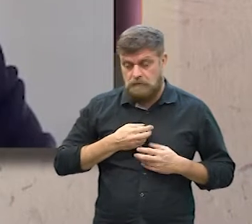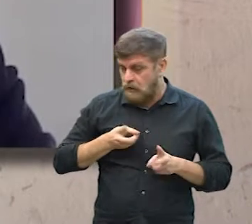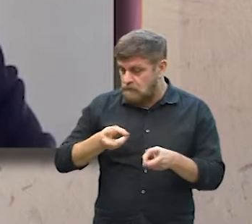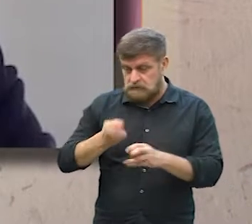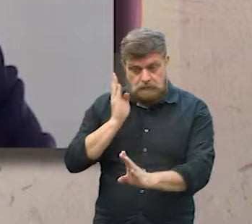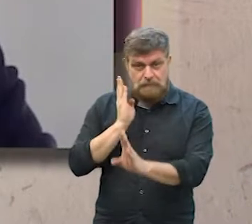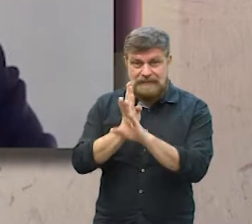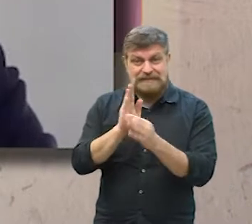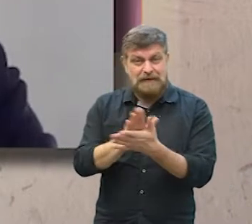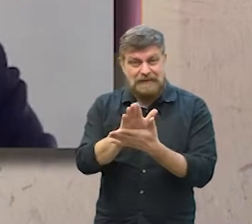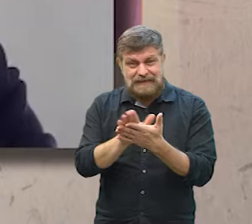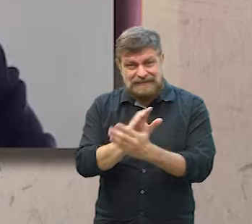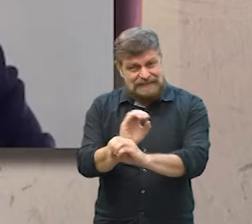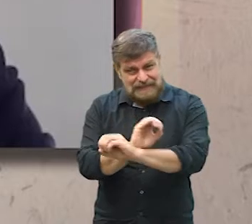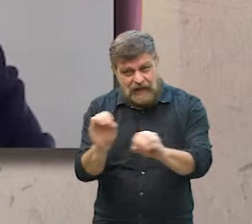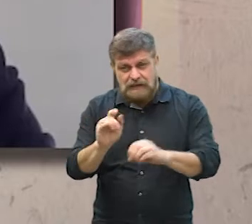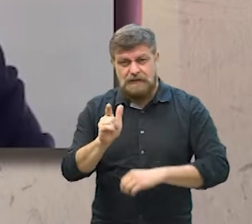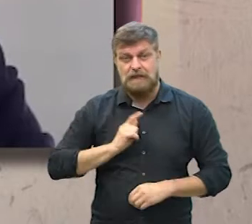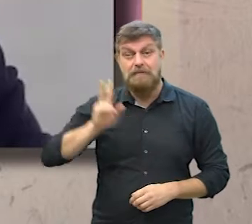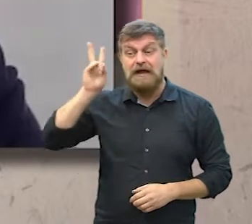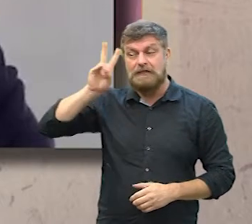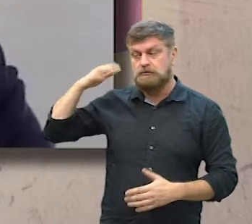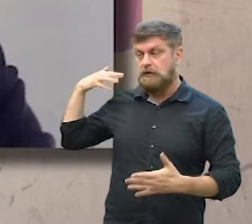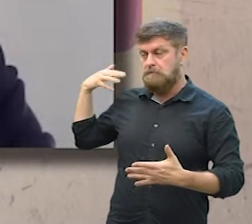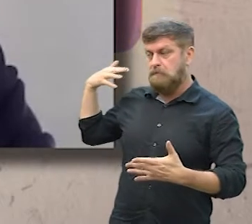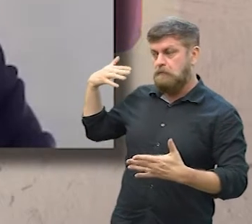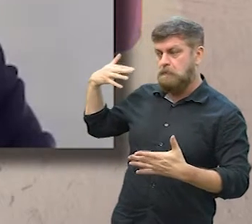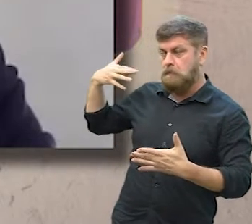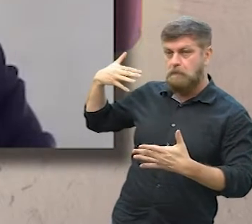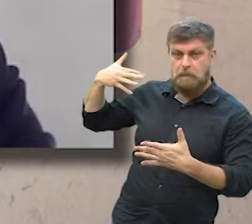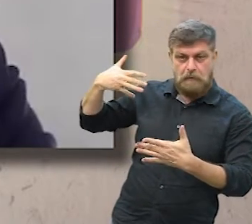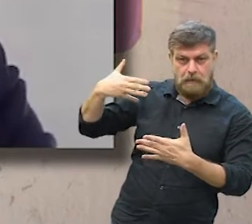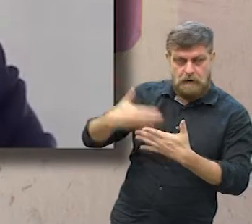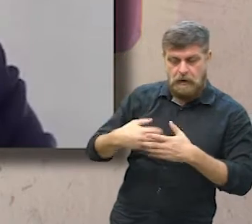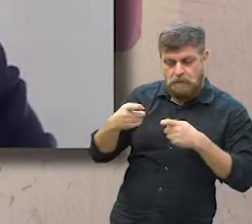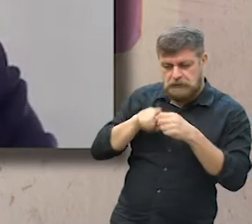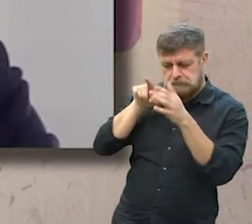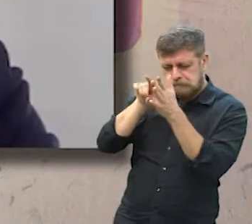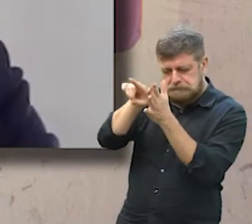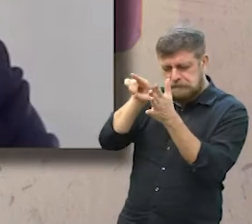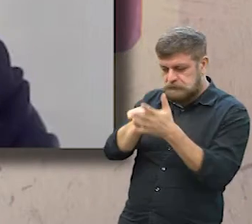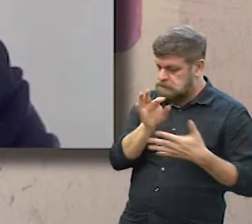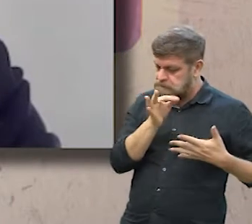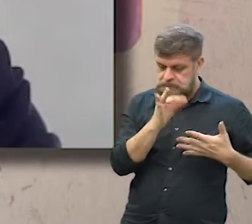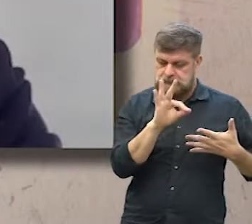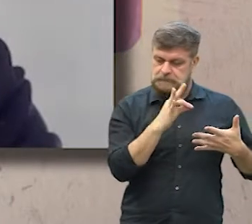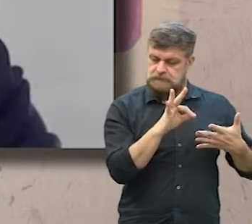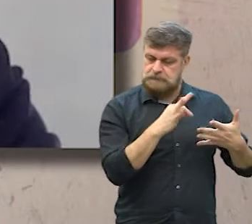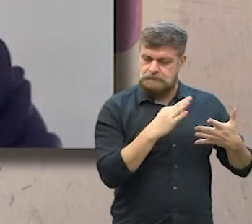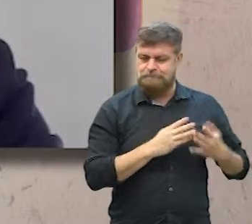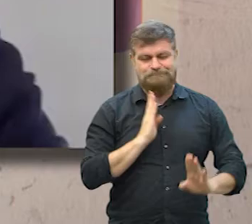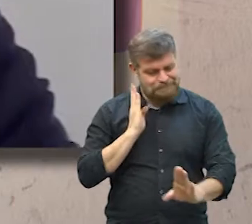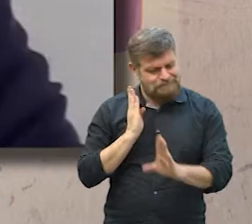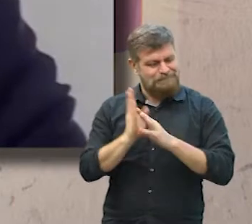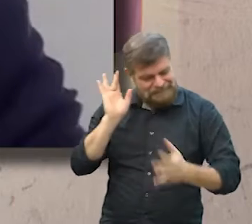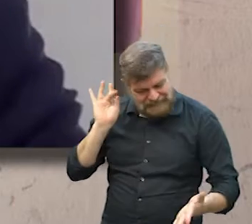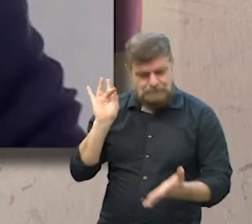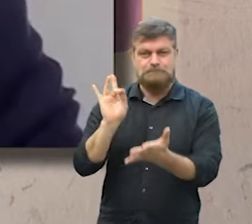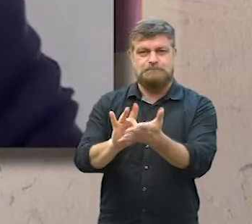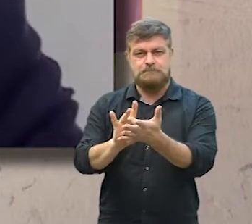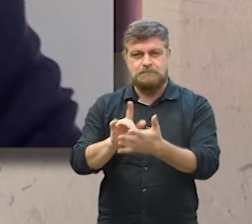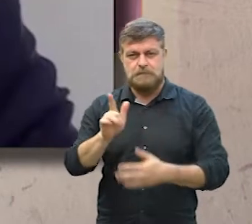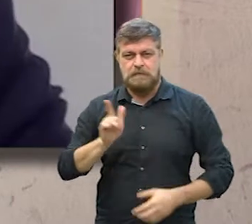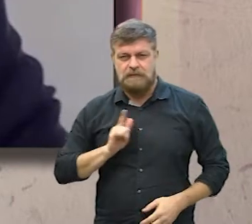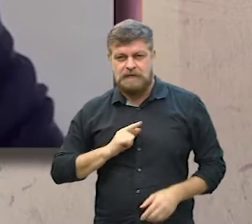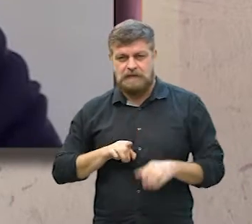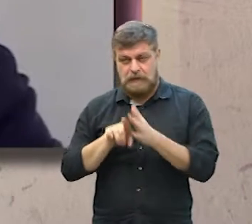percebe, não tem o diagnóstico feito, mas então é justamente pela história da paciente, retirado pelo médico, que a gente fecha esse diagnóstico, confirma esse